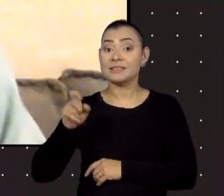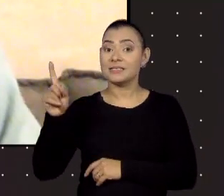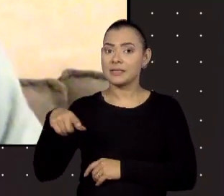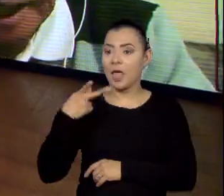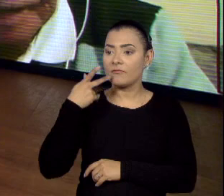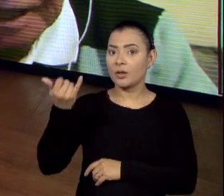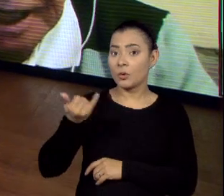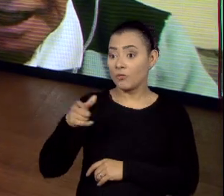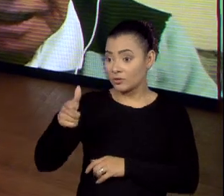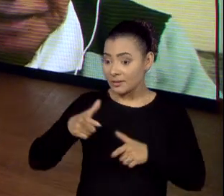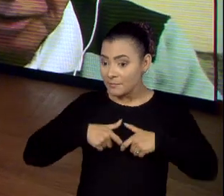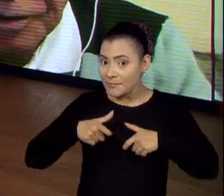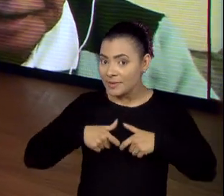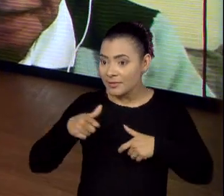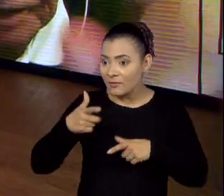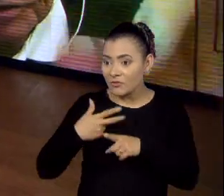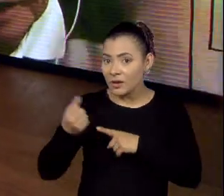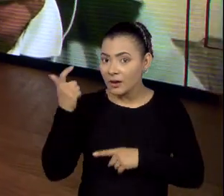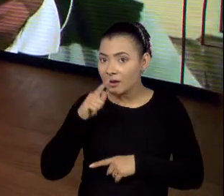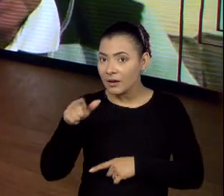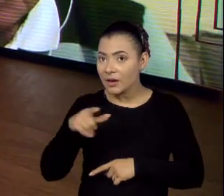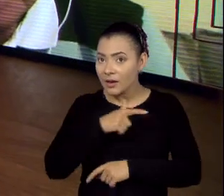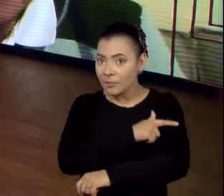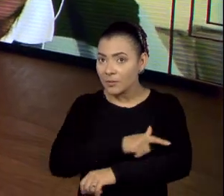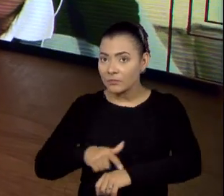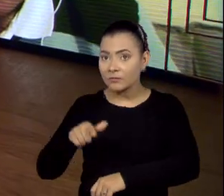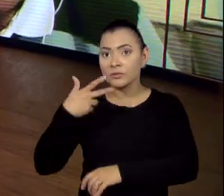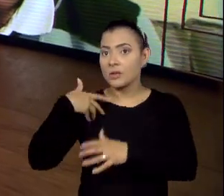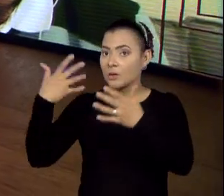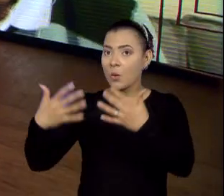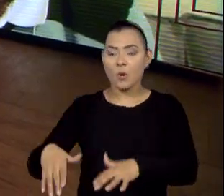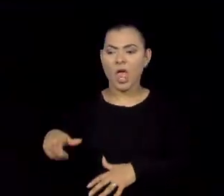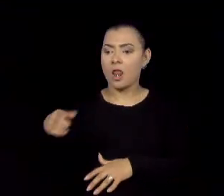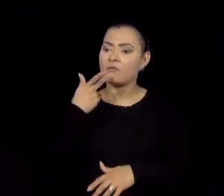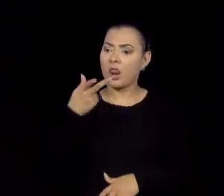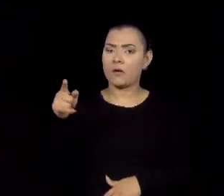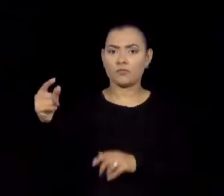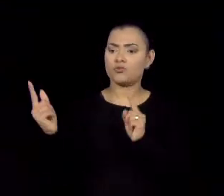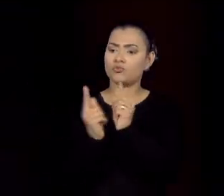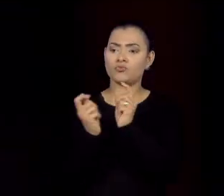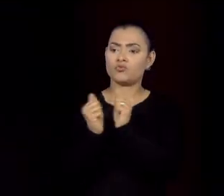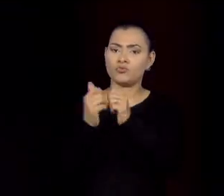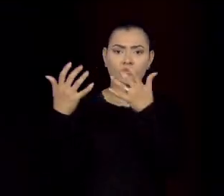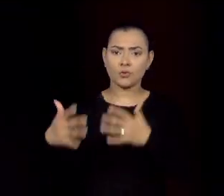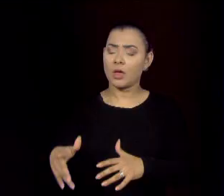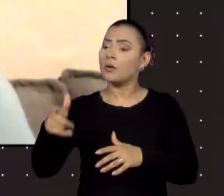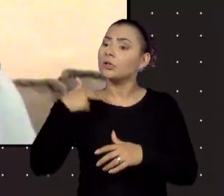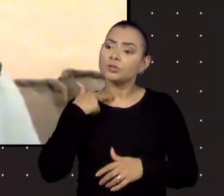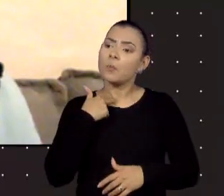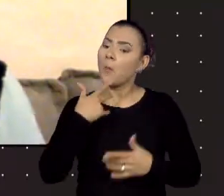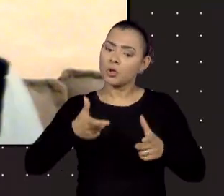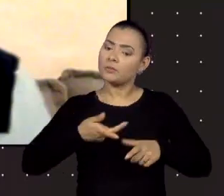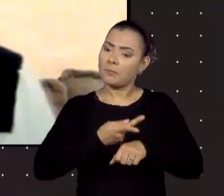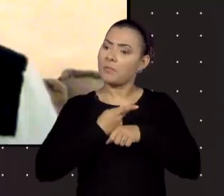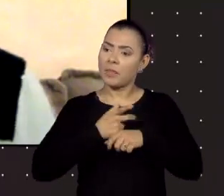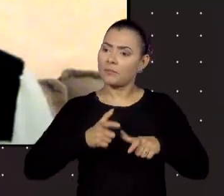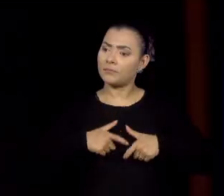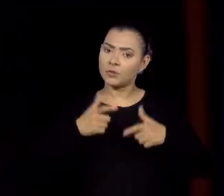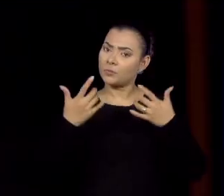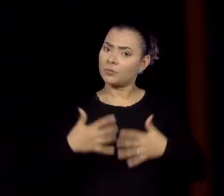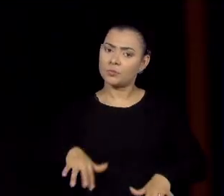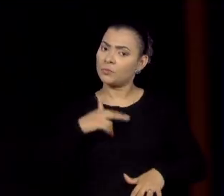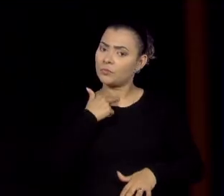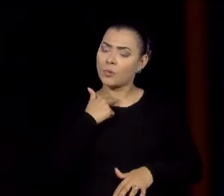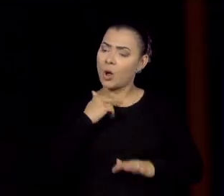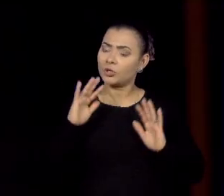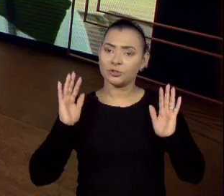dia que você ganhar a medalha de bom comportamento, nunca mais eu falo com você. Esse era o Zé, esse era eu.